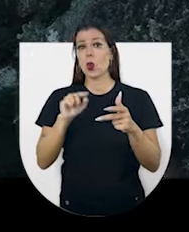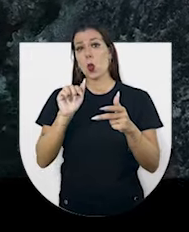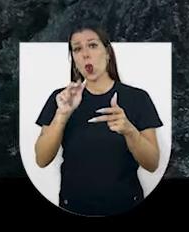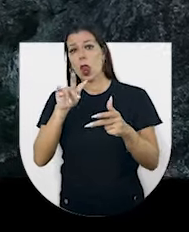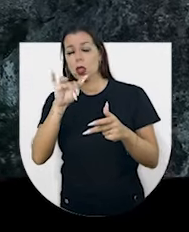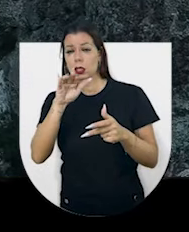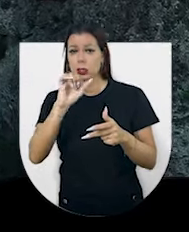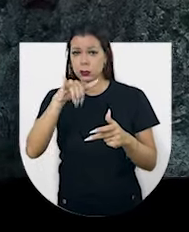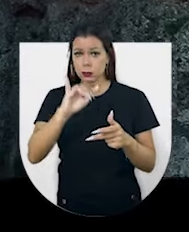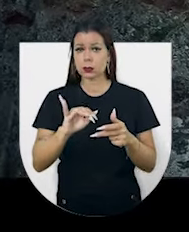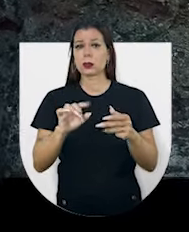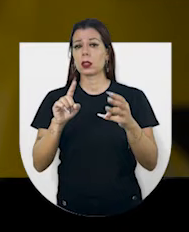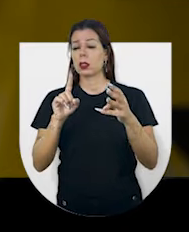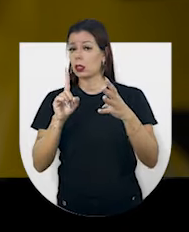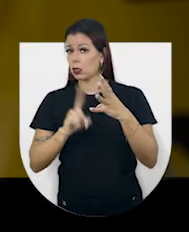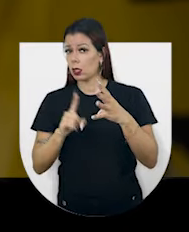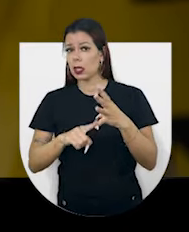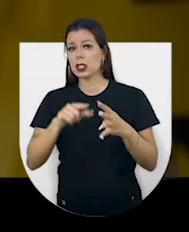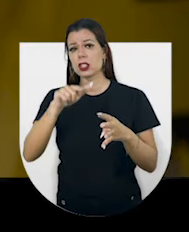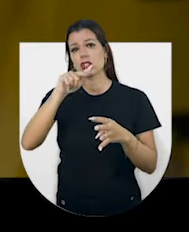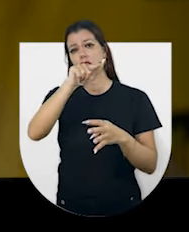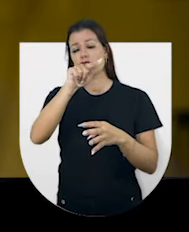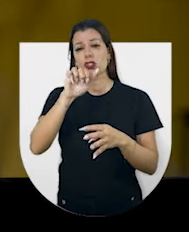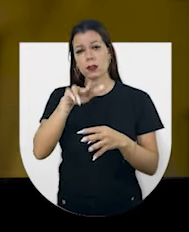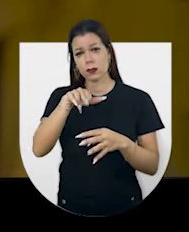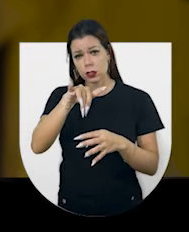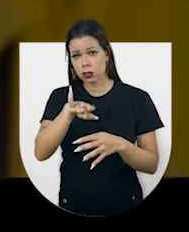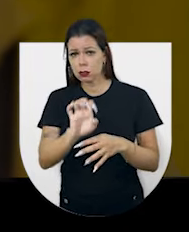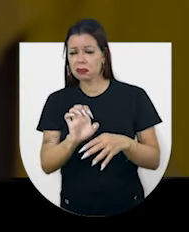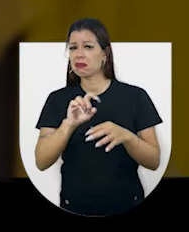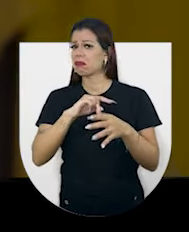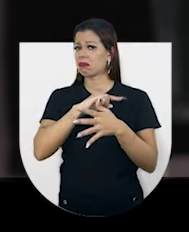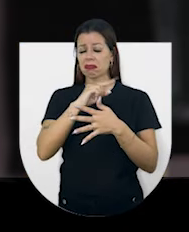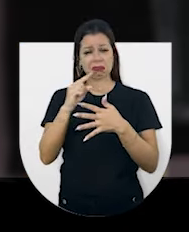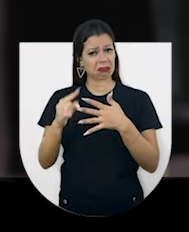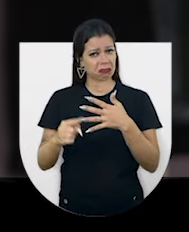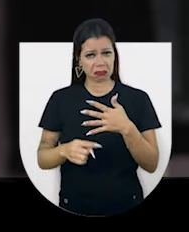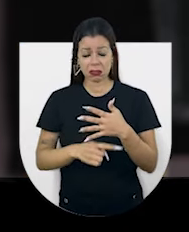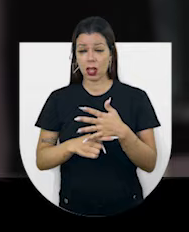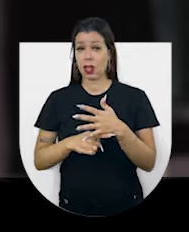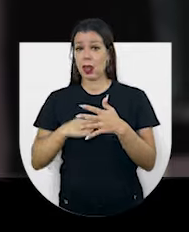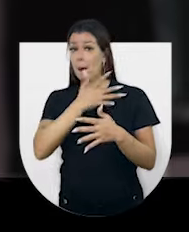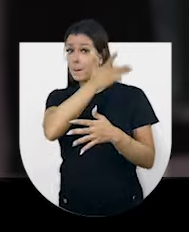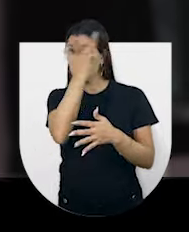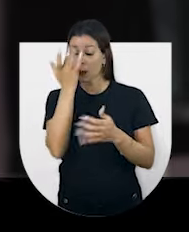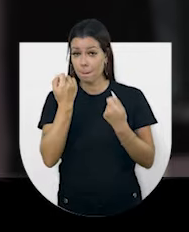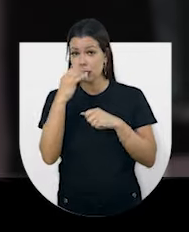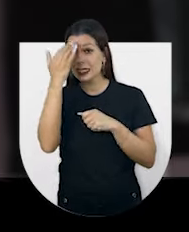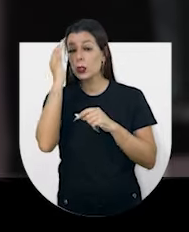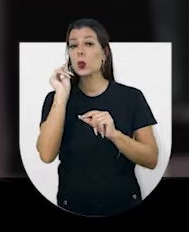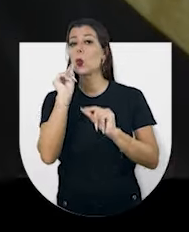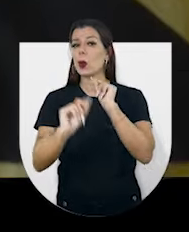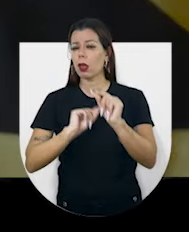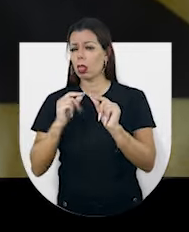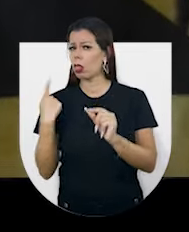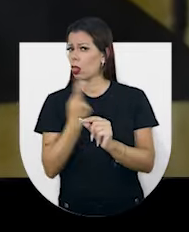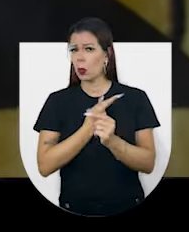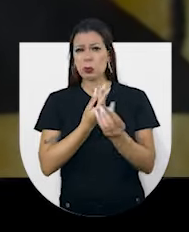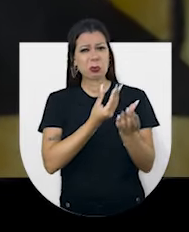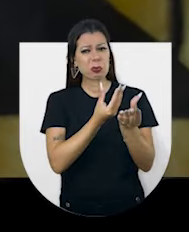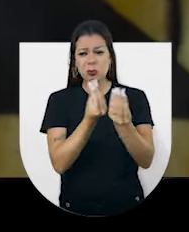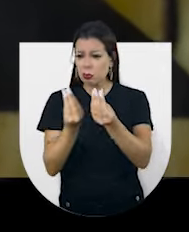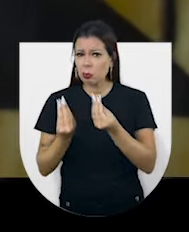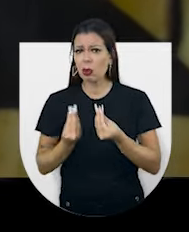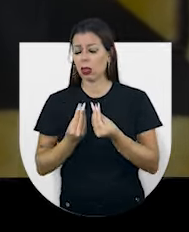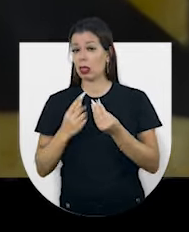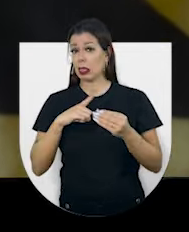Kaiowá, Xavante, Alfaié, Cajuel. As pessoas têm que entender que somos muitos, né? Eu tenho muito orgulho